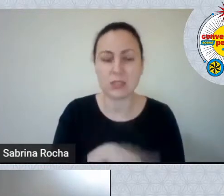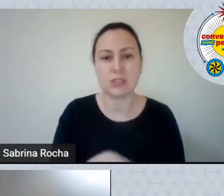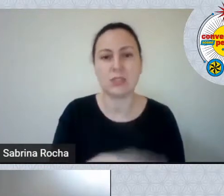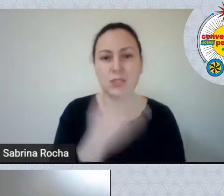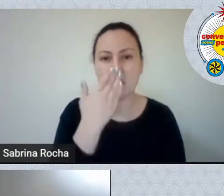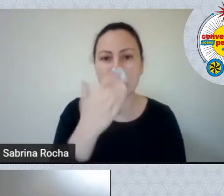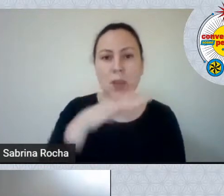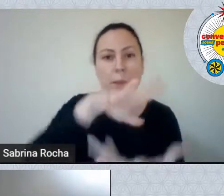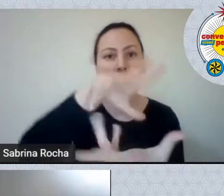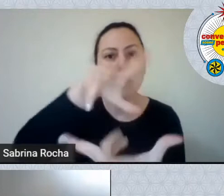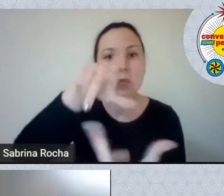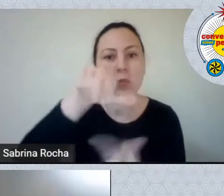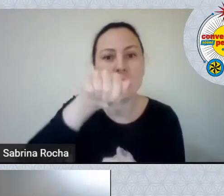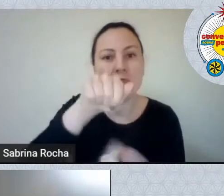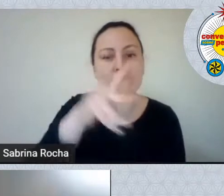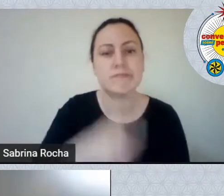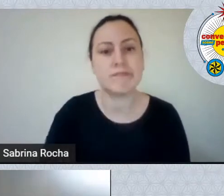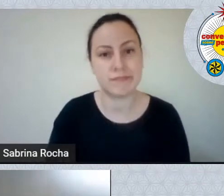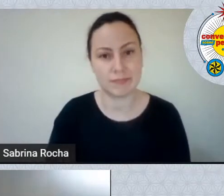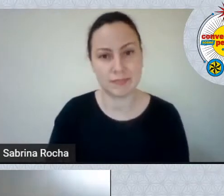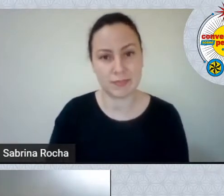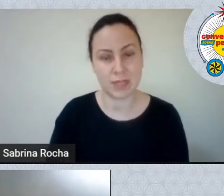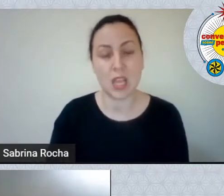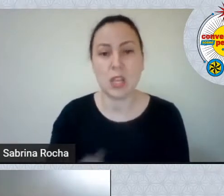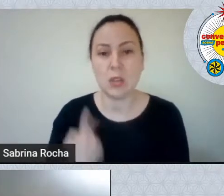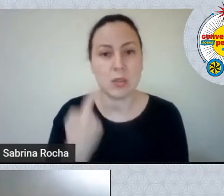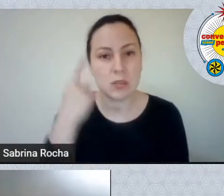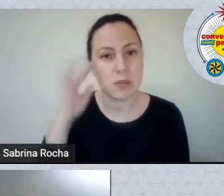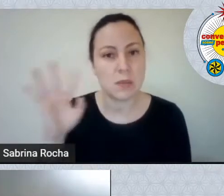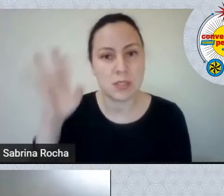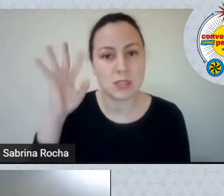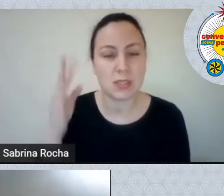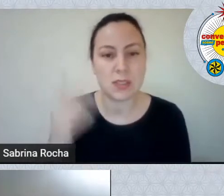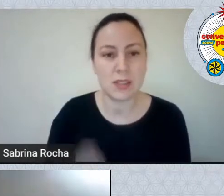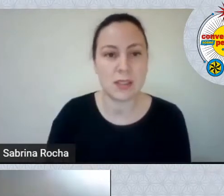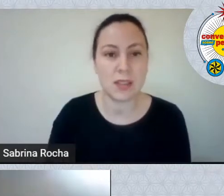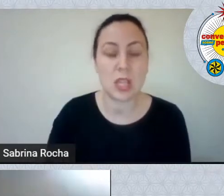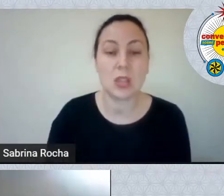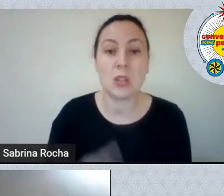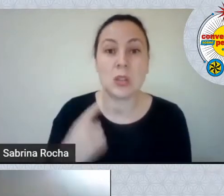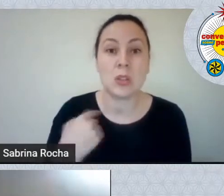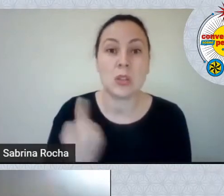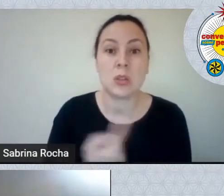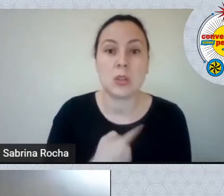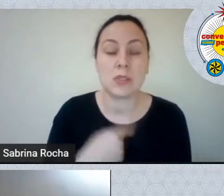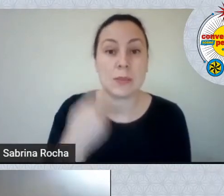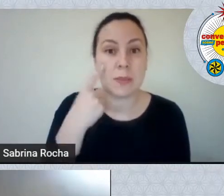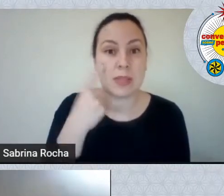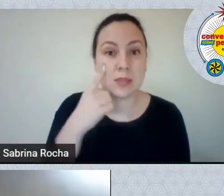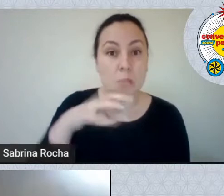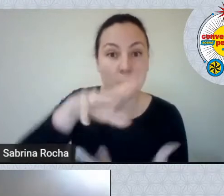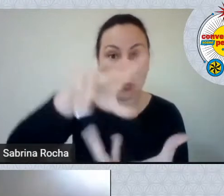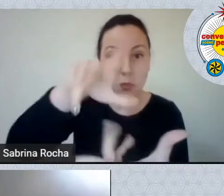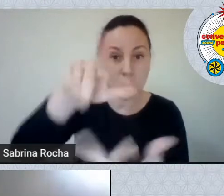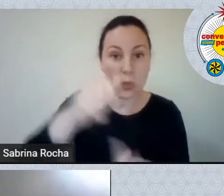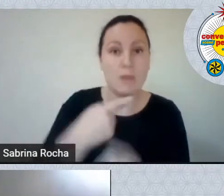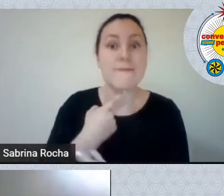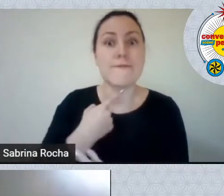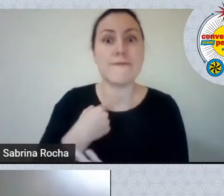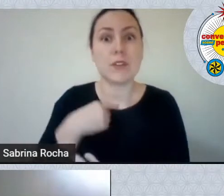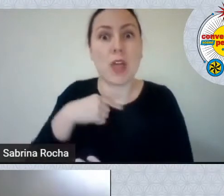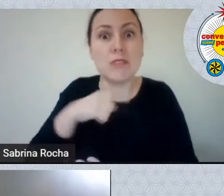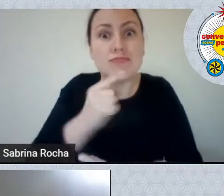mundo externo. E é tudo que a gente não imagina. A gente imagina que as pessoas estão sedentas por esse mundo lá fora.